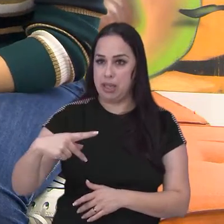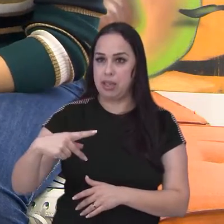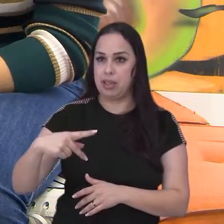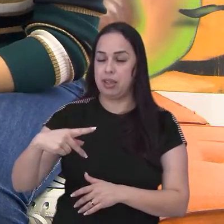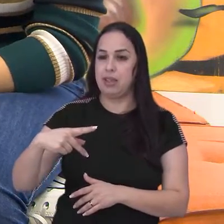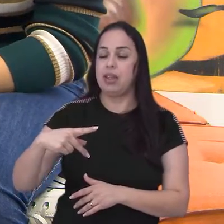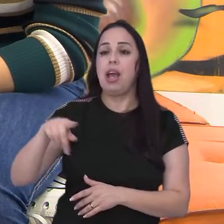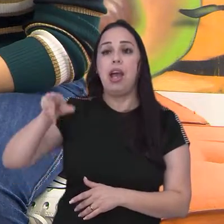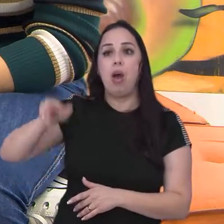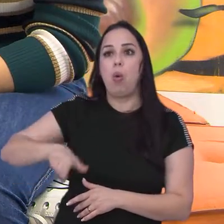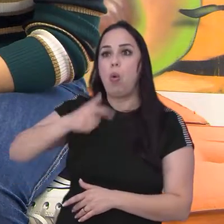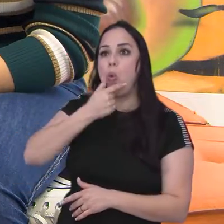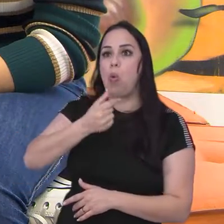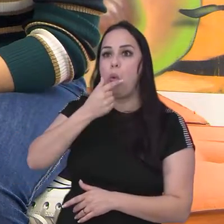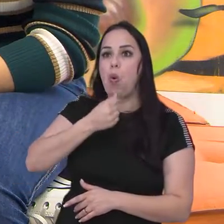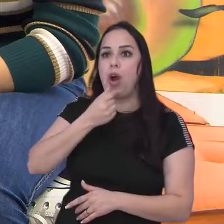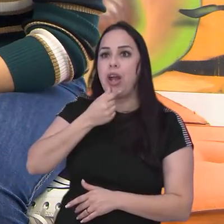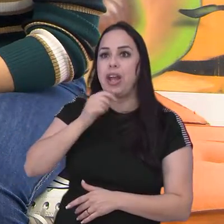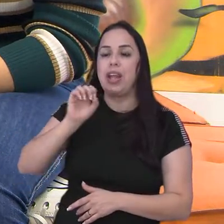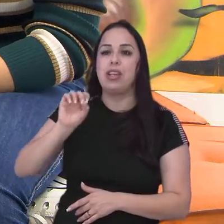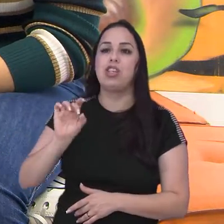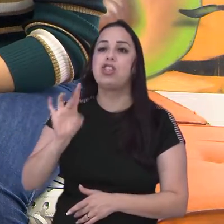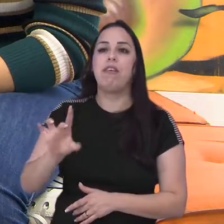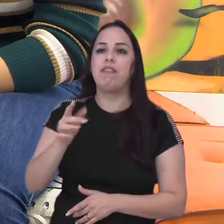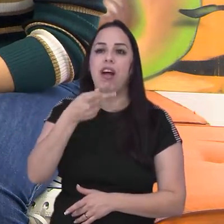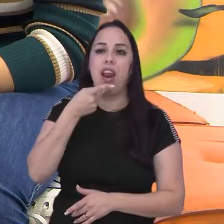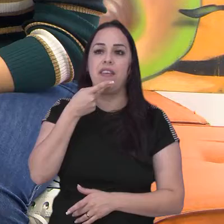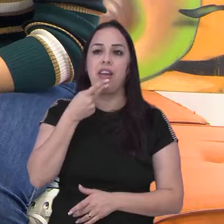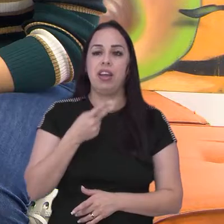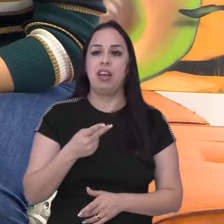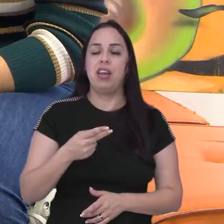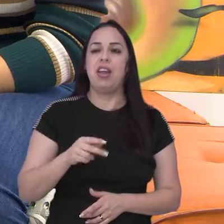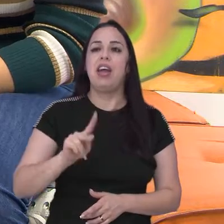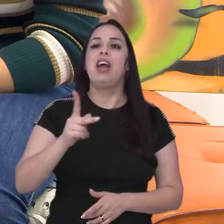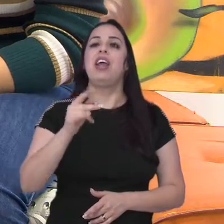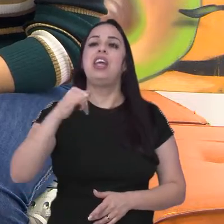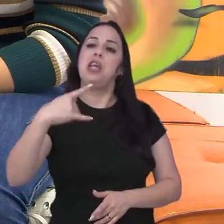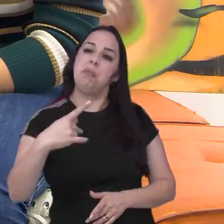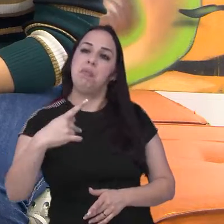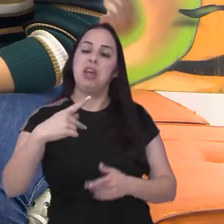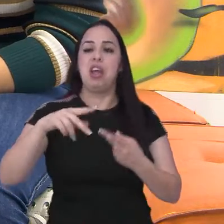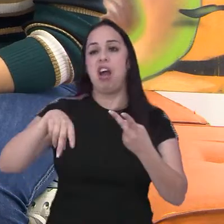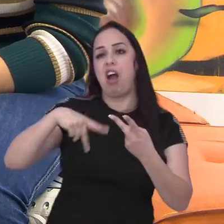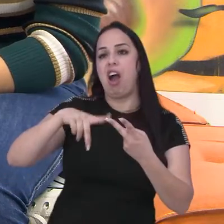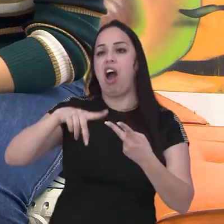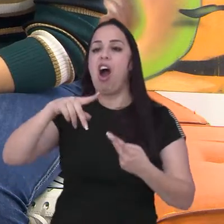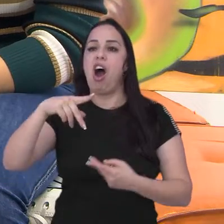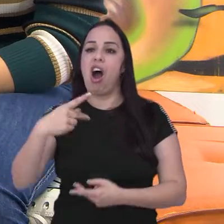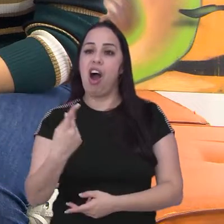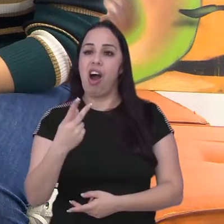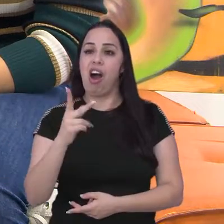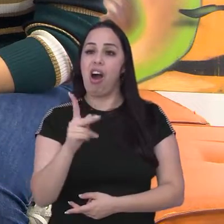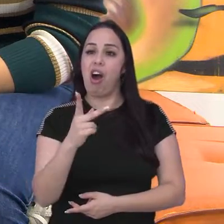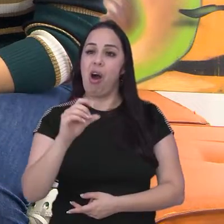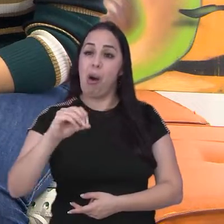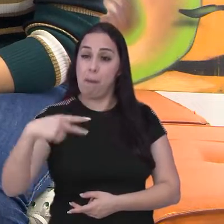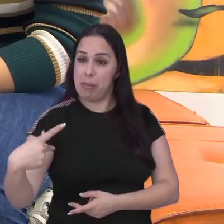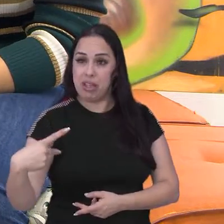chamado Loverboom Stanley, que ele só ficava hip hop no microfone e tocava instrumental no fundo. E